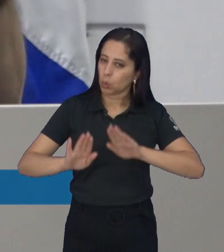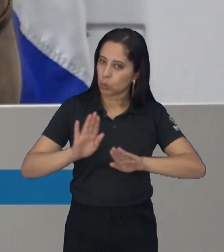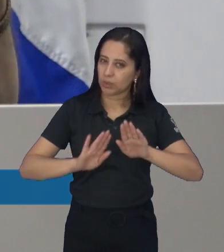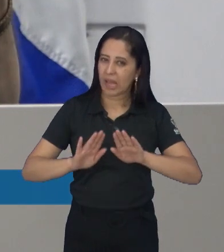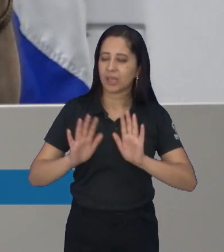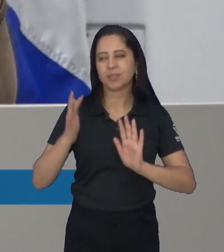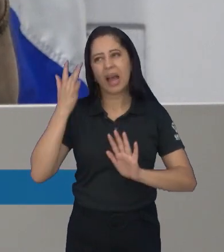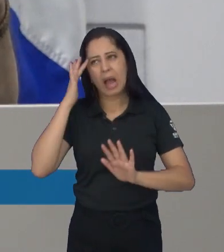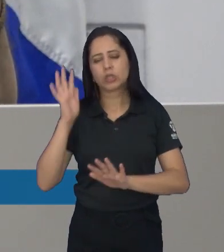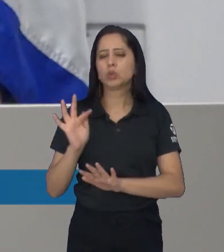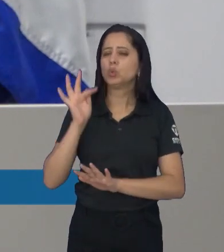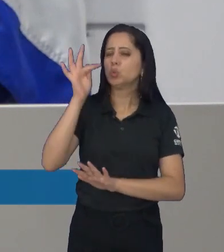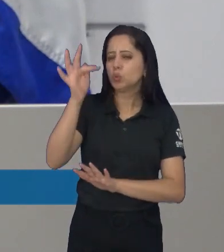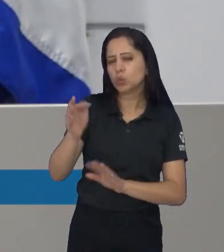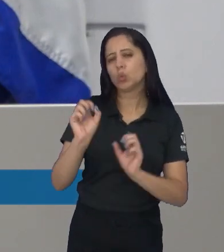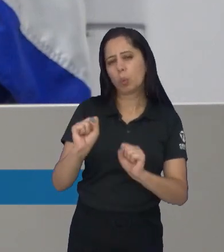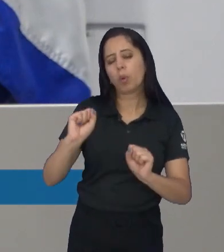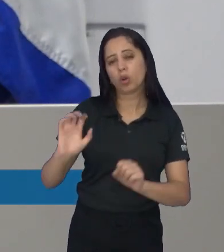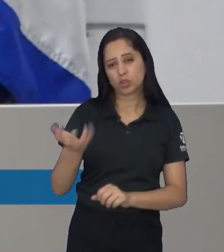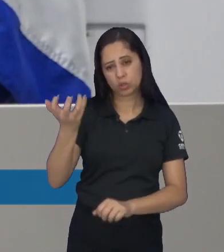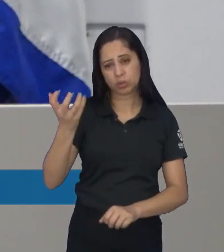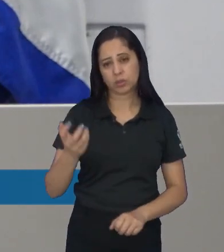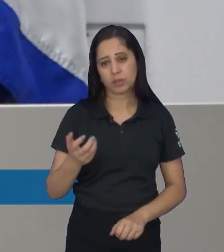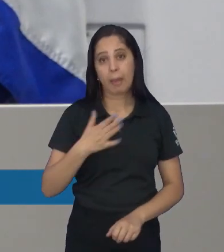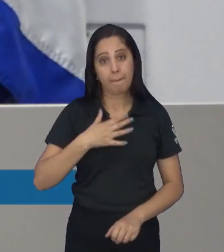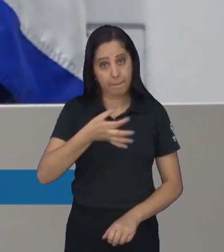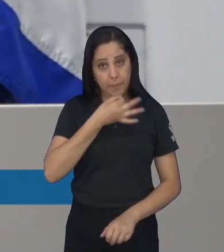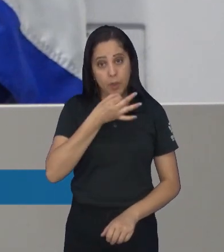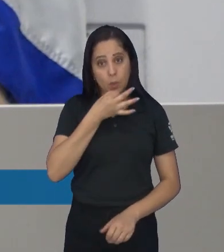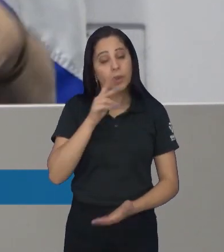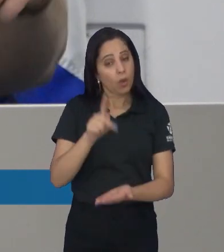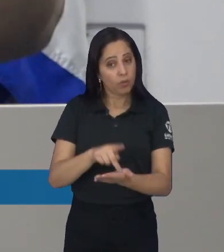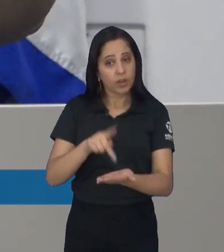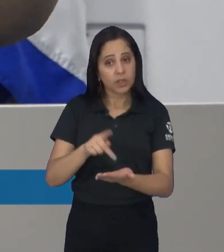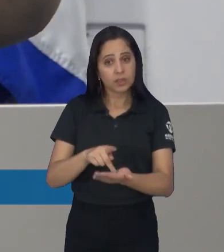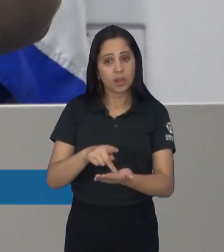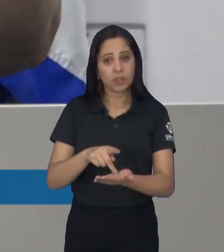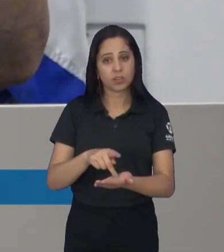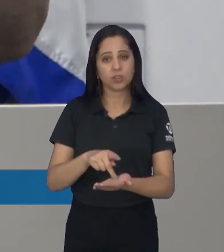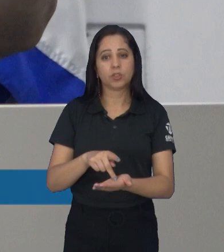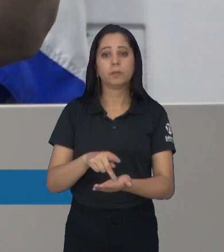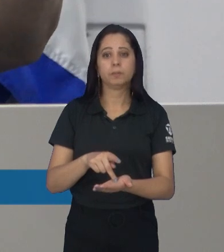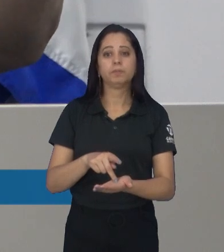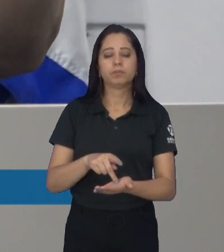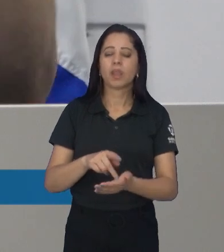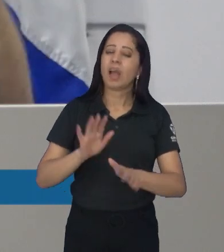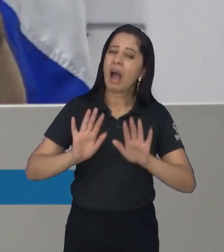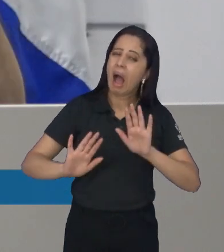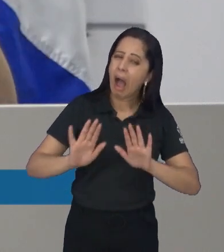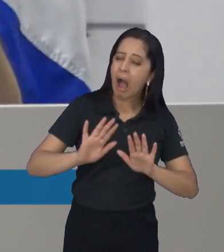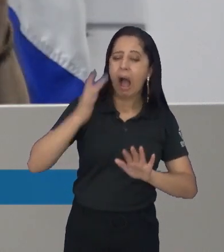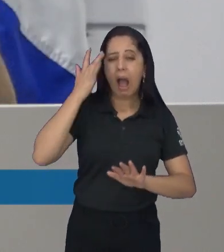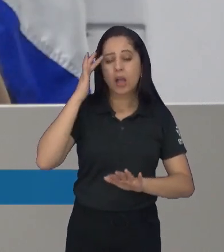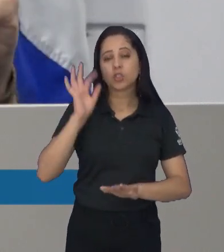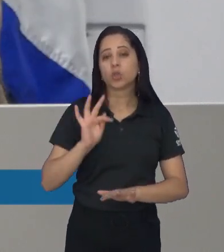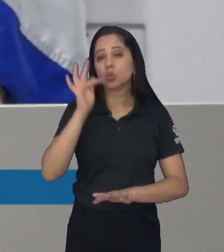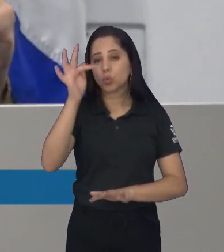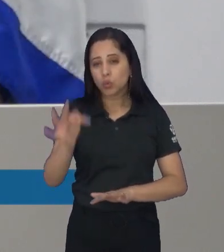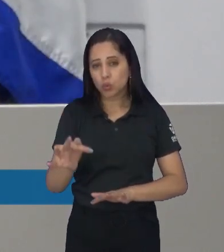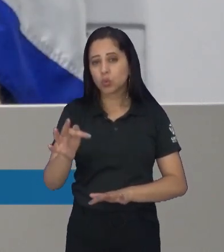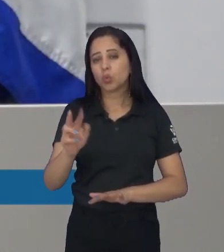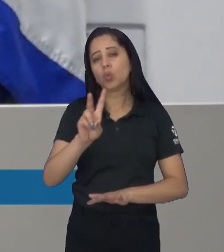possa ser alguma coisa nesse sentido opinião muito sincera minha Viu ó não tem frescura nesse aspecto não talvez no futuro mas a gente não colocou